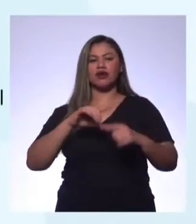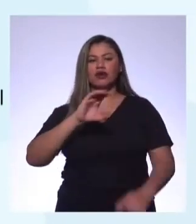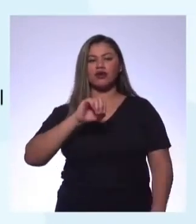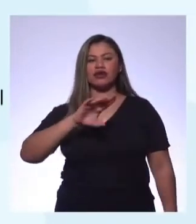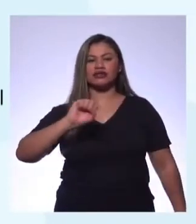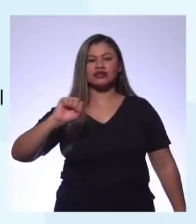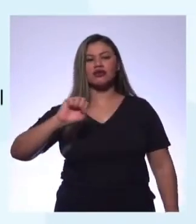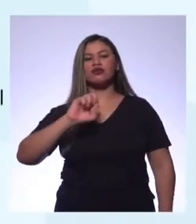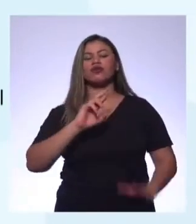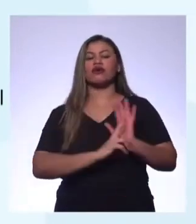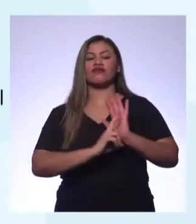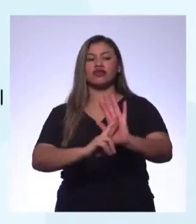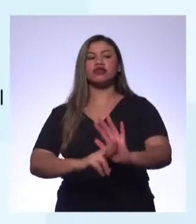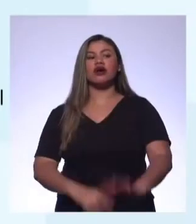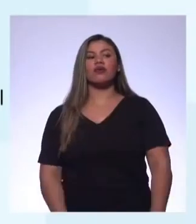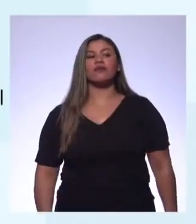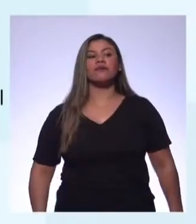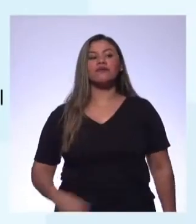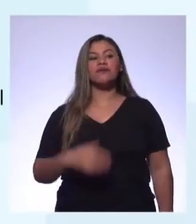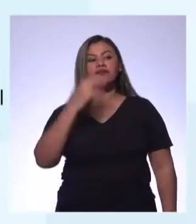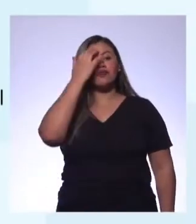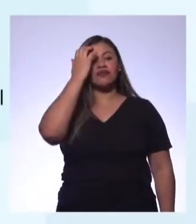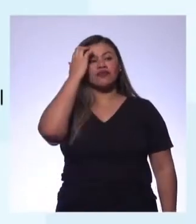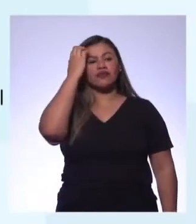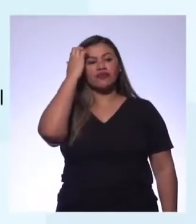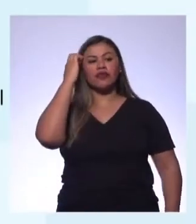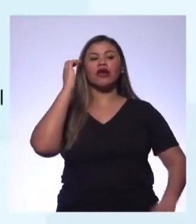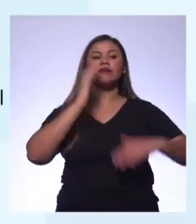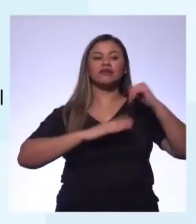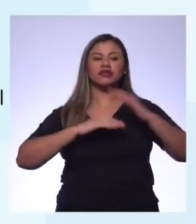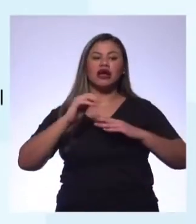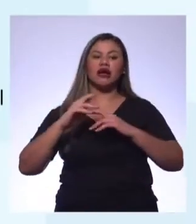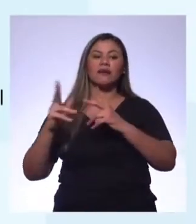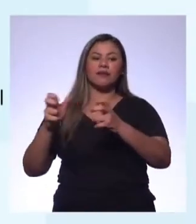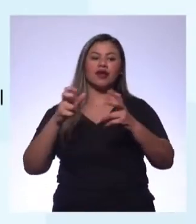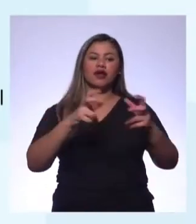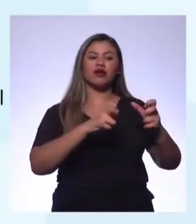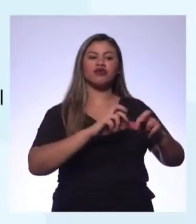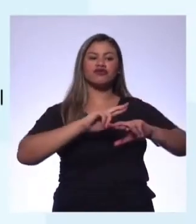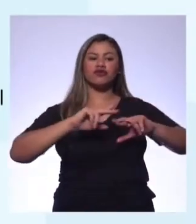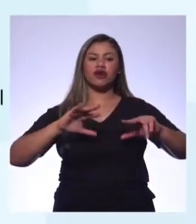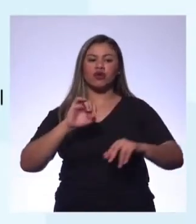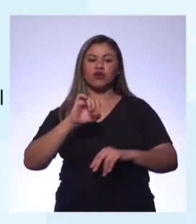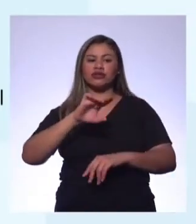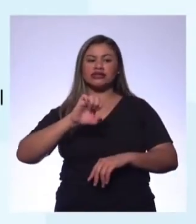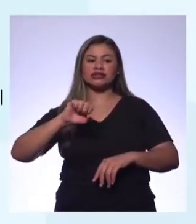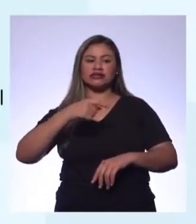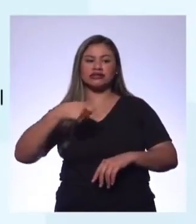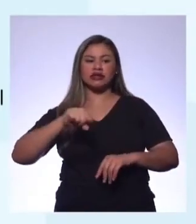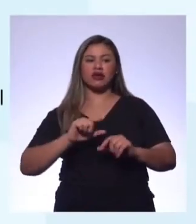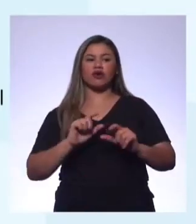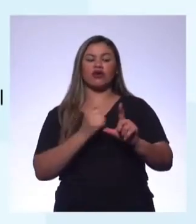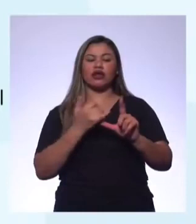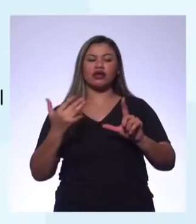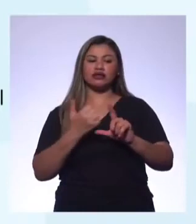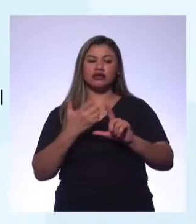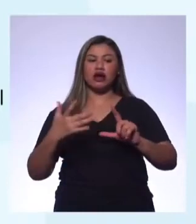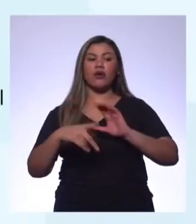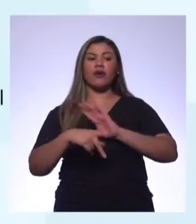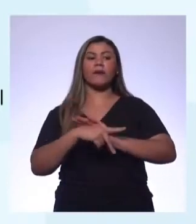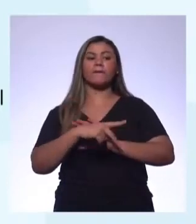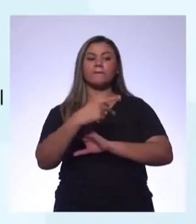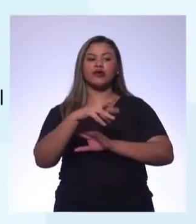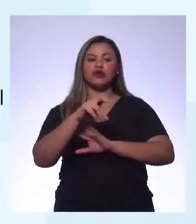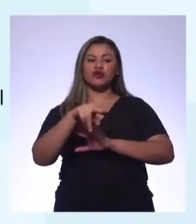coesão referencial. Sétimo ano, o que vamos acionar hoje? Reconhecer recursos de coesão referencial, lexical e